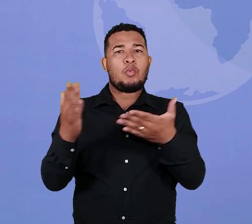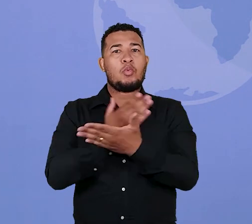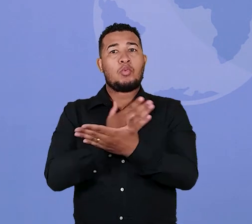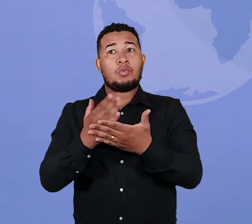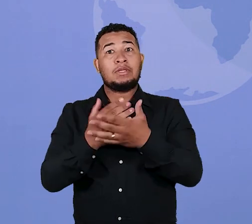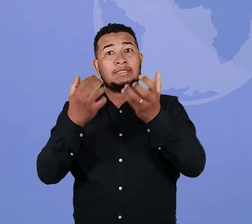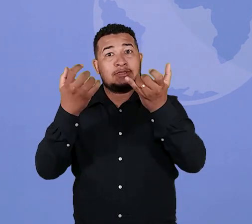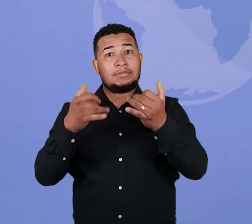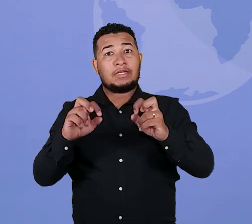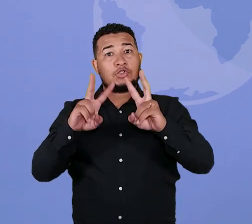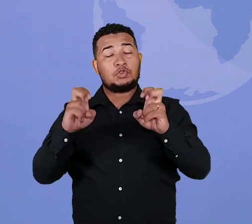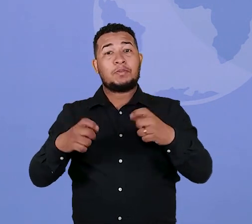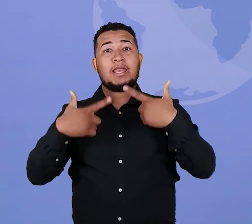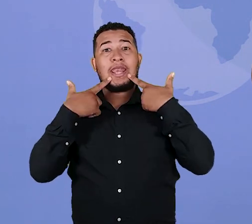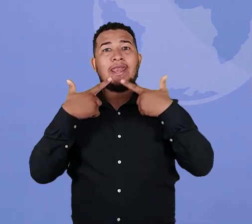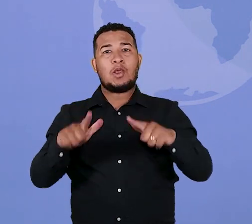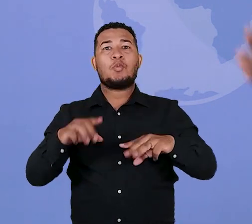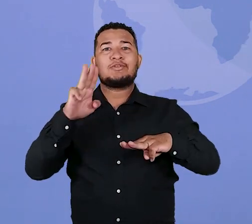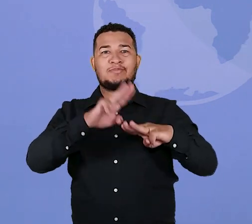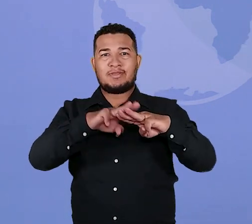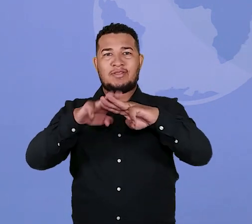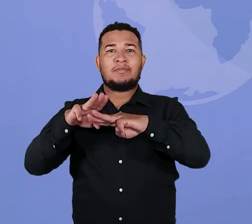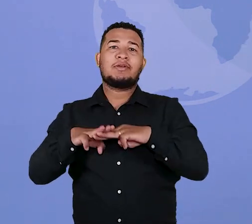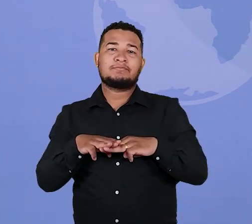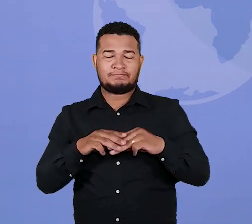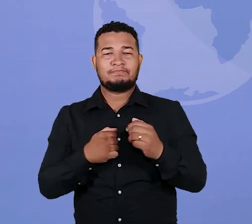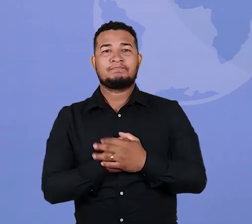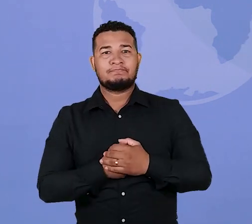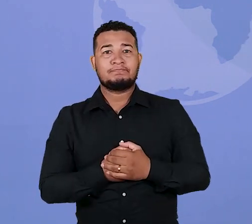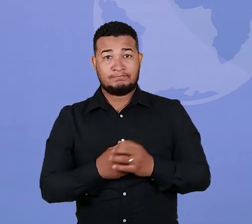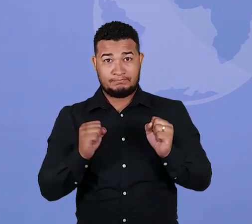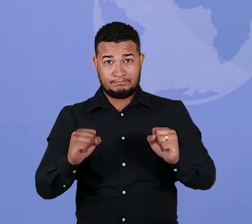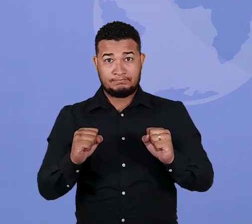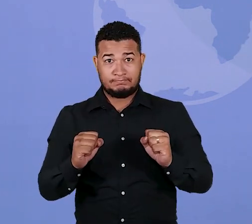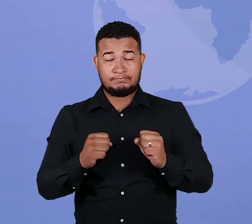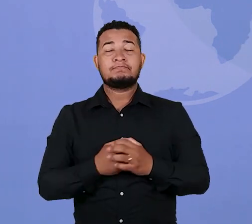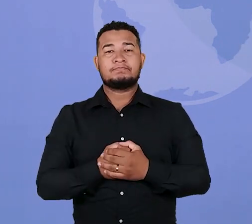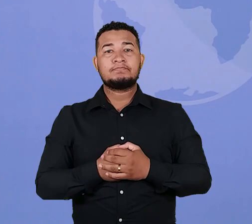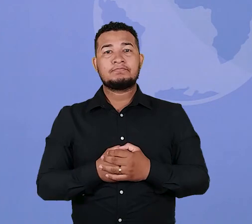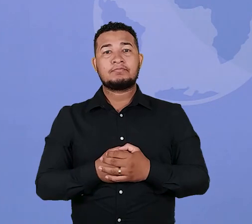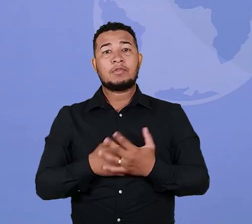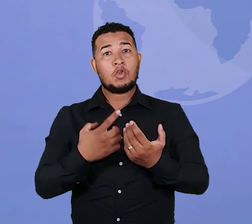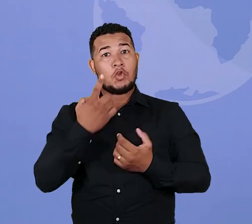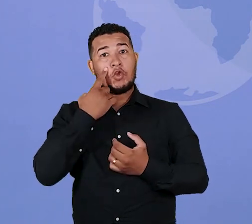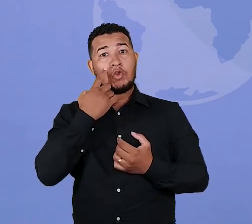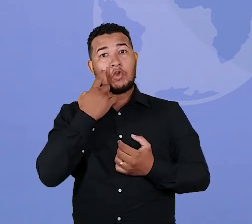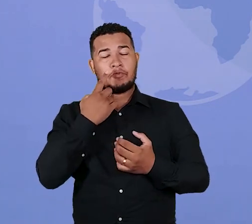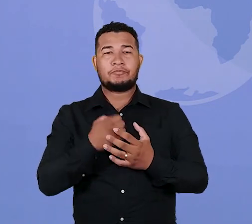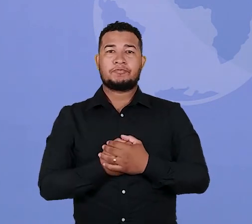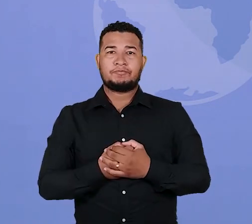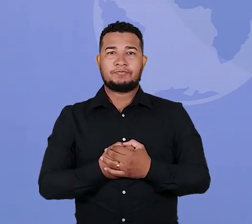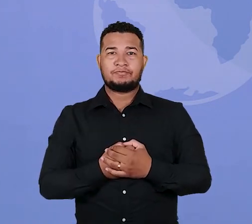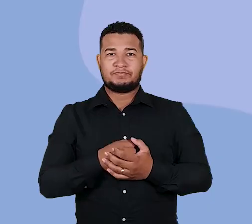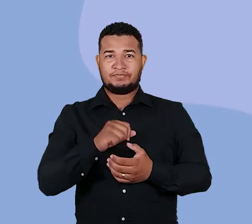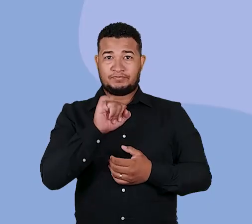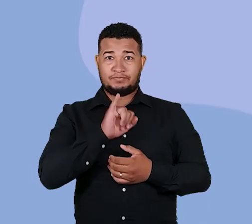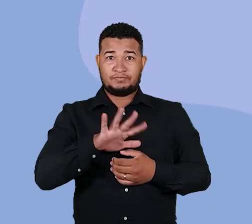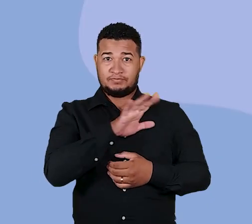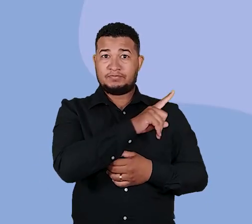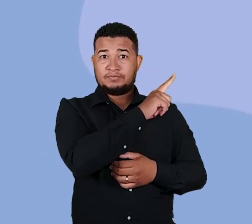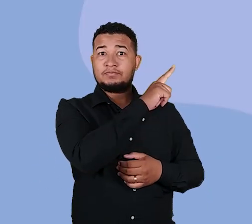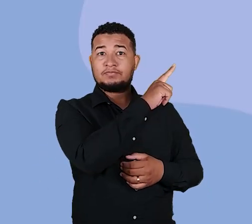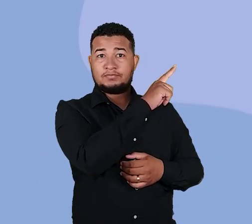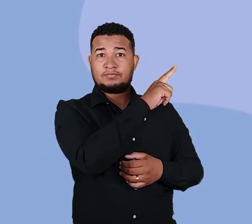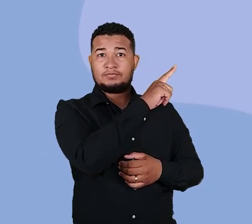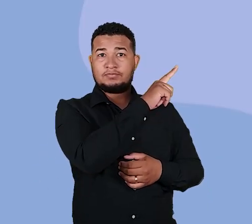falar um pouquinho de linguagem matemática de tudo isso que nós falamos. Podemos? Então, vamos lá.